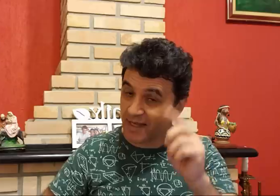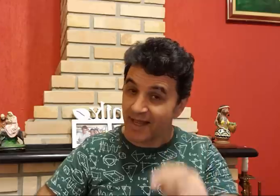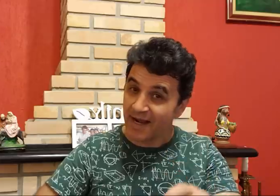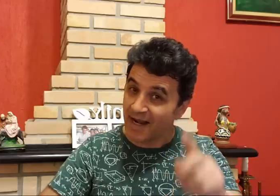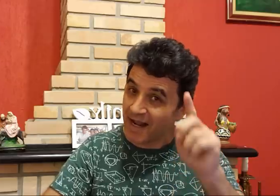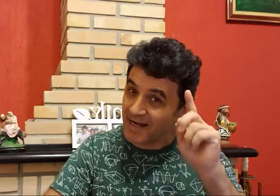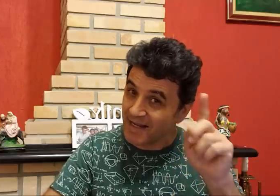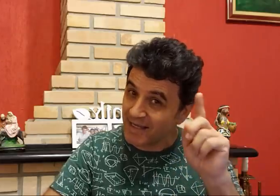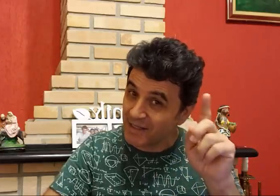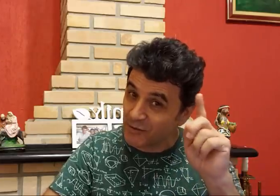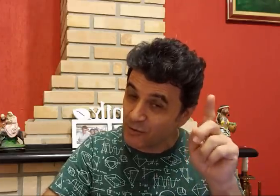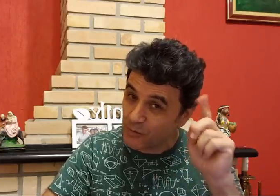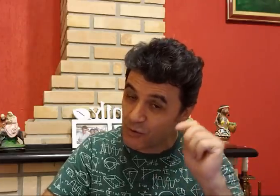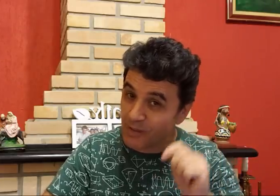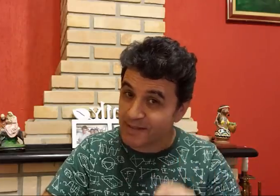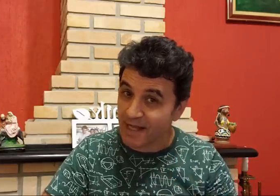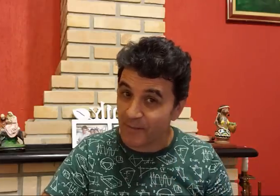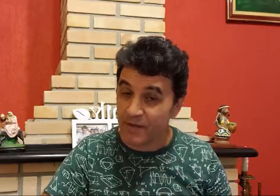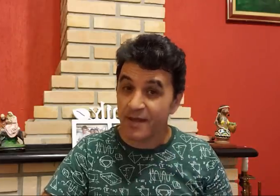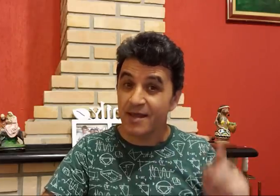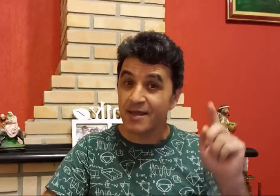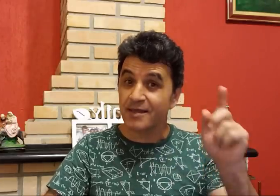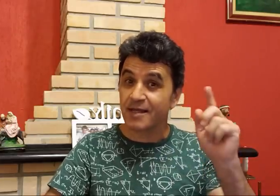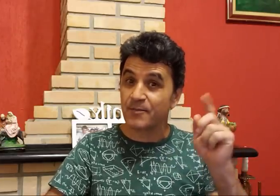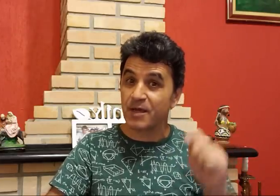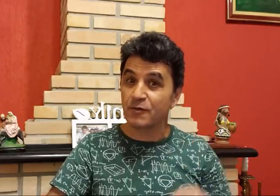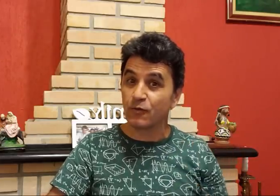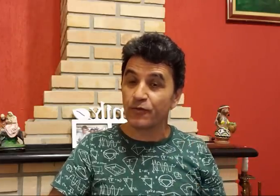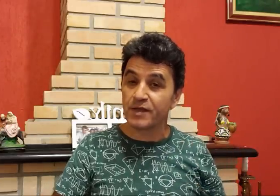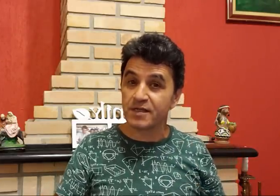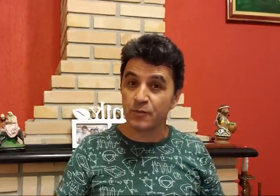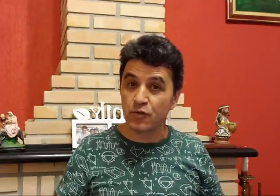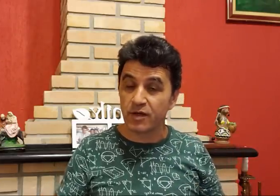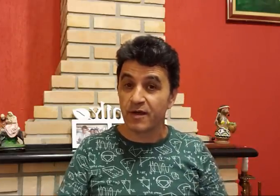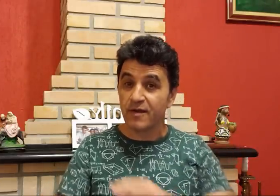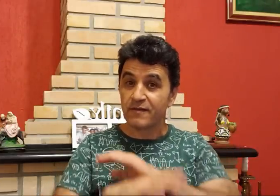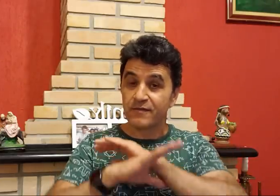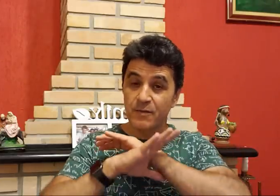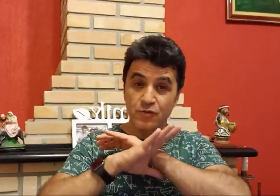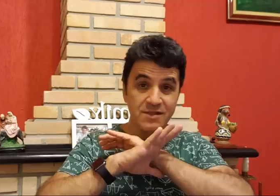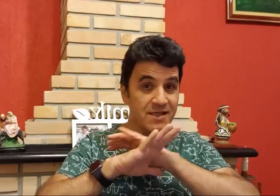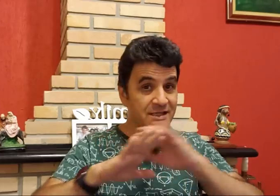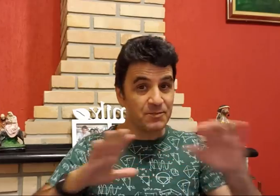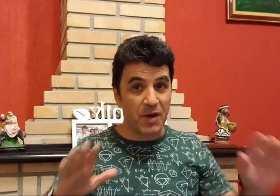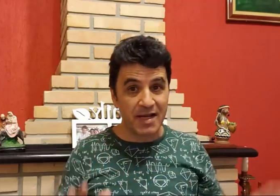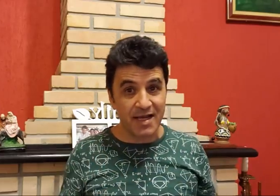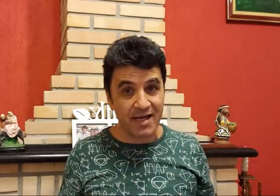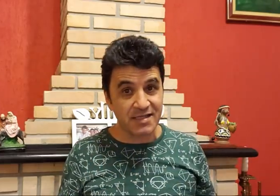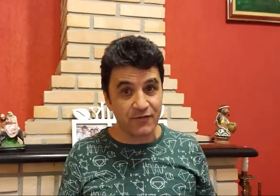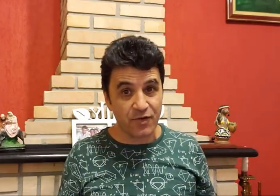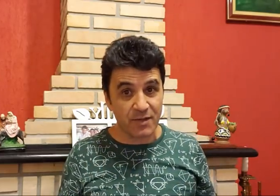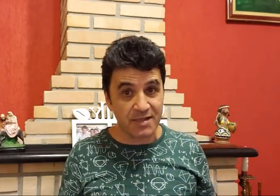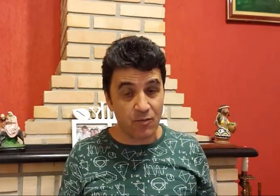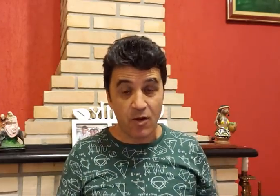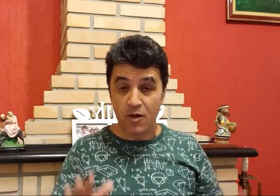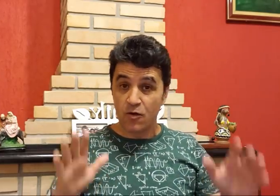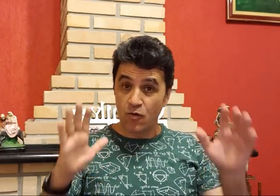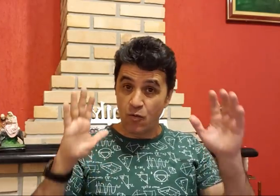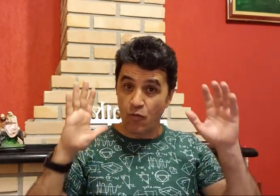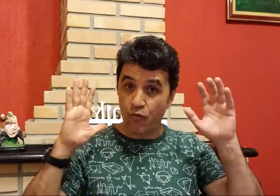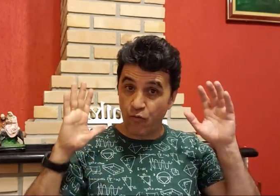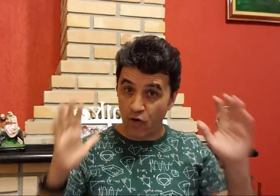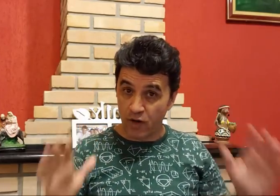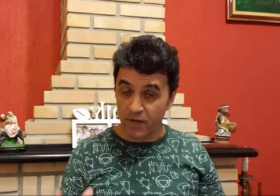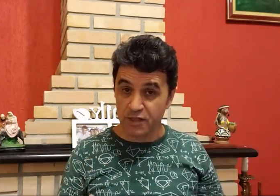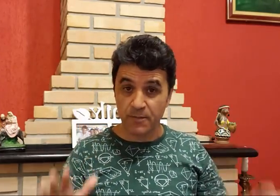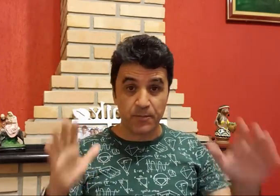você tem lá naqueles grupos do WhatsApp e também do Facebook. Vamos espalhar essa informação